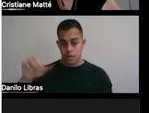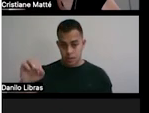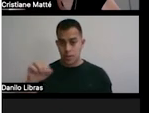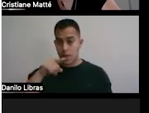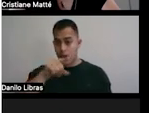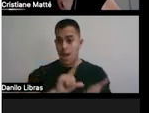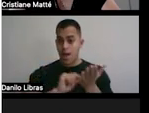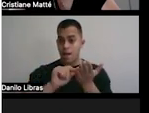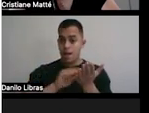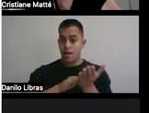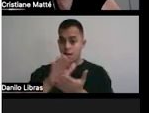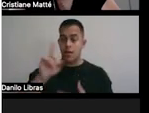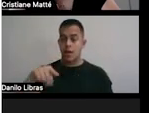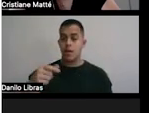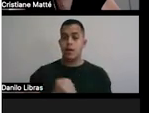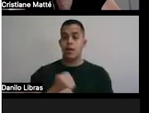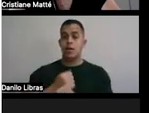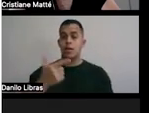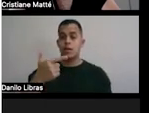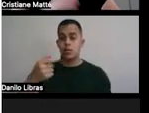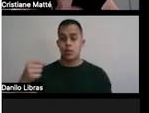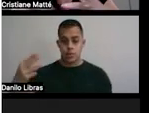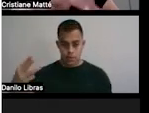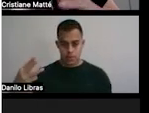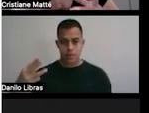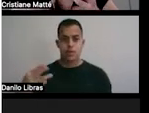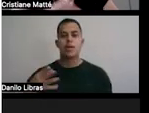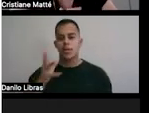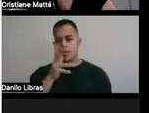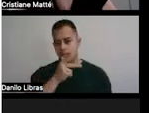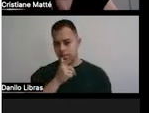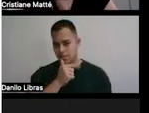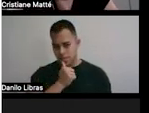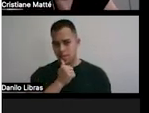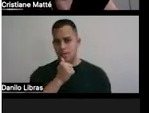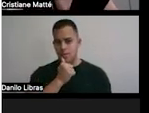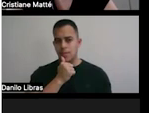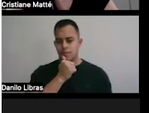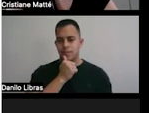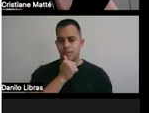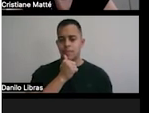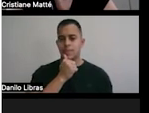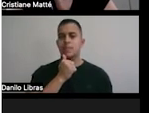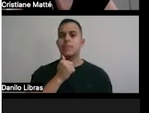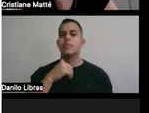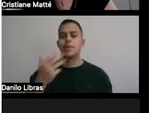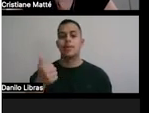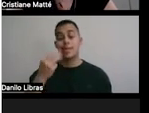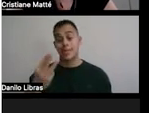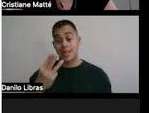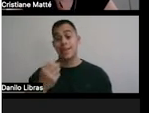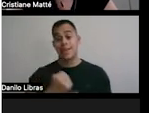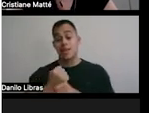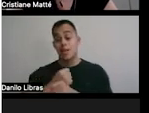publicado em 2013 na Neuroscience. Vocês vejam como demora, né, até as coisas começarem a engrenar. E 3 anos depois, então, eu